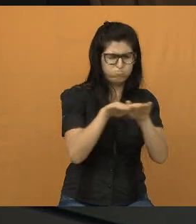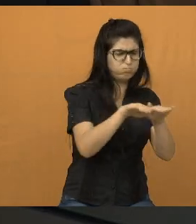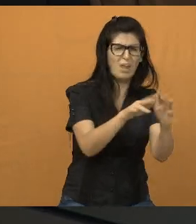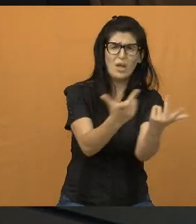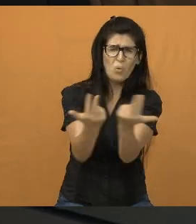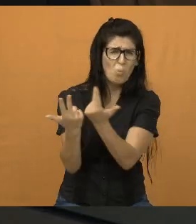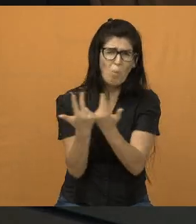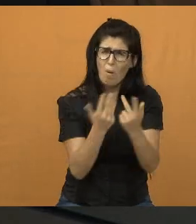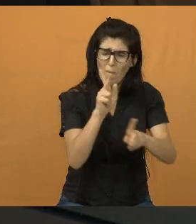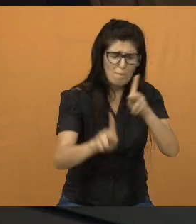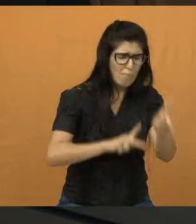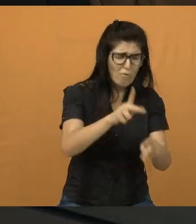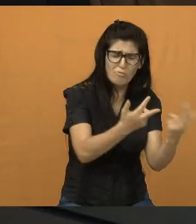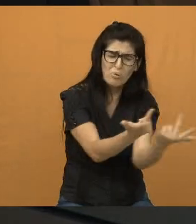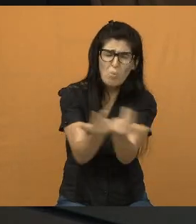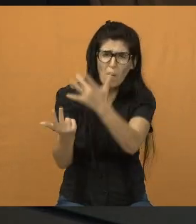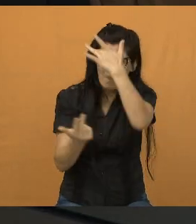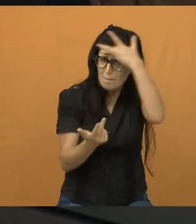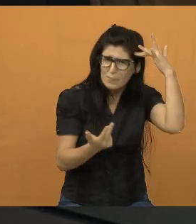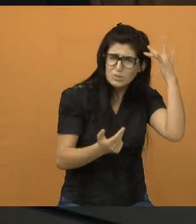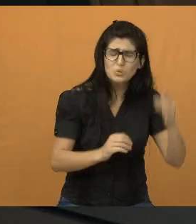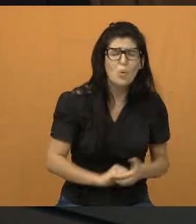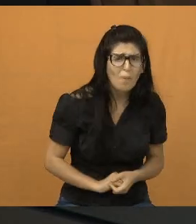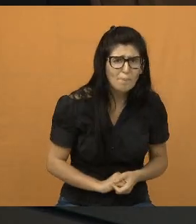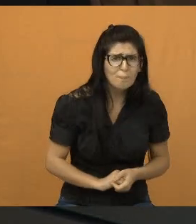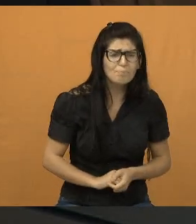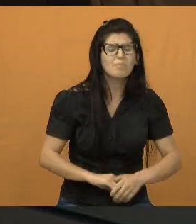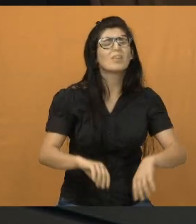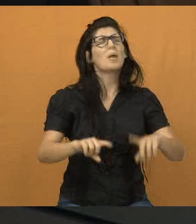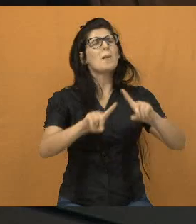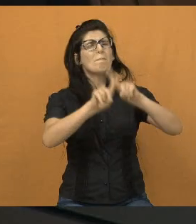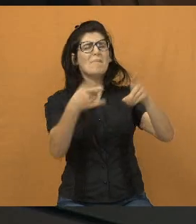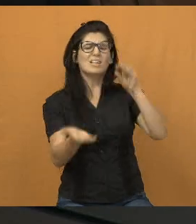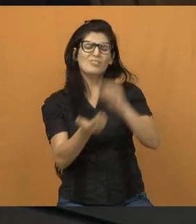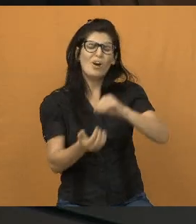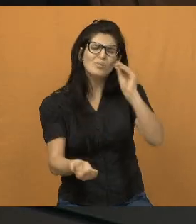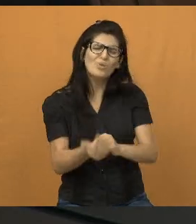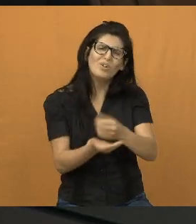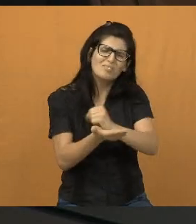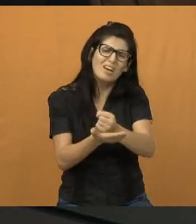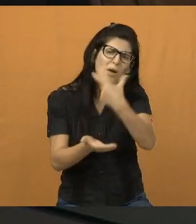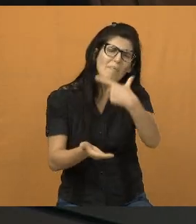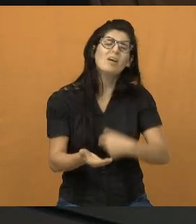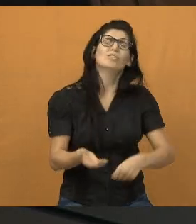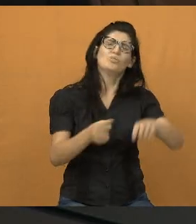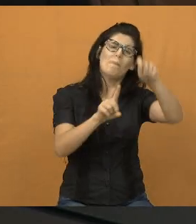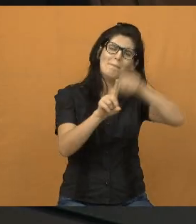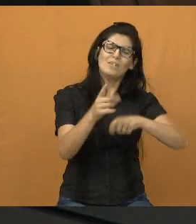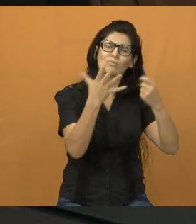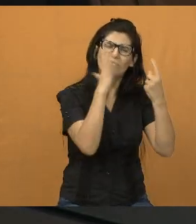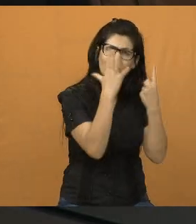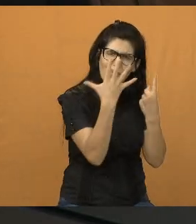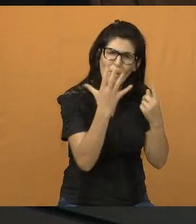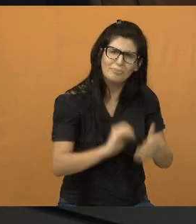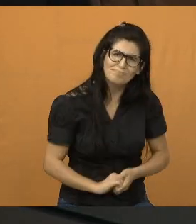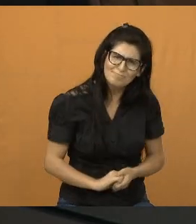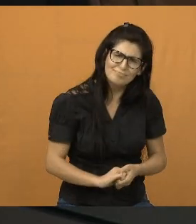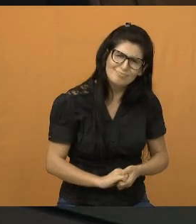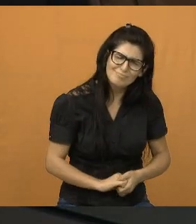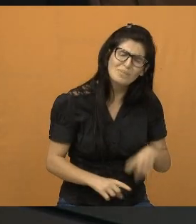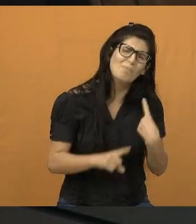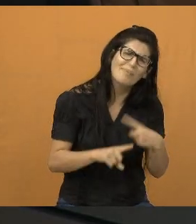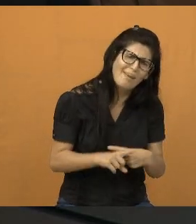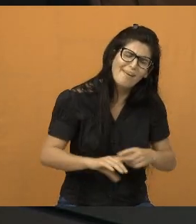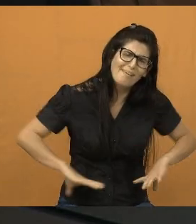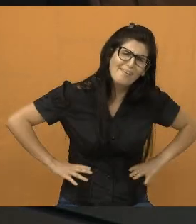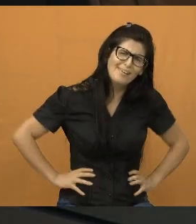quero estar com o povo. E aí faltou a ES, faltou os remédios. Eu queria que a doutora Rosana explicasse por que faltou os remédios logo no Carnaval,